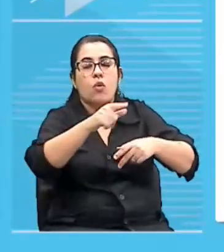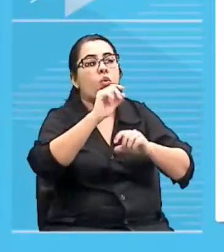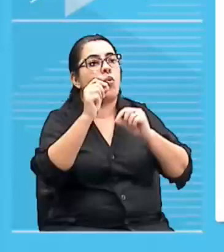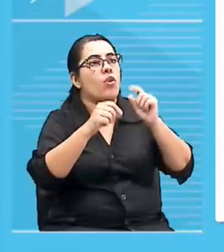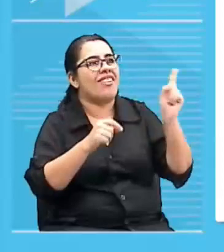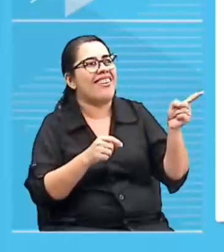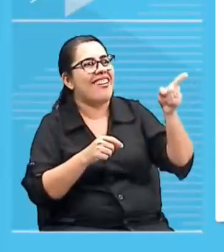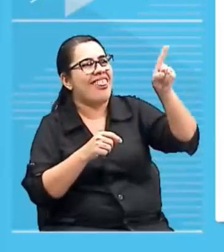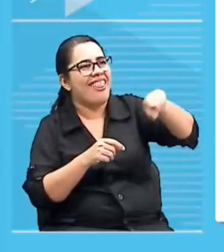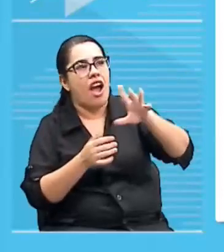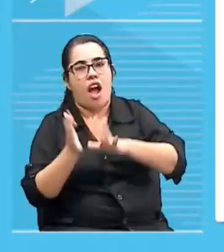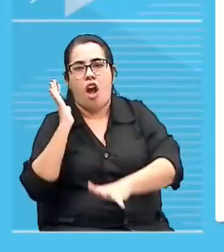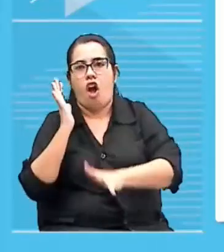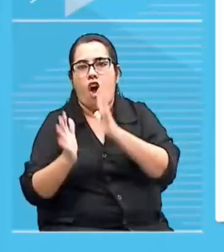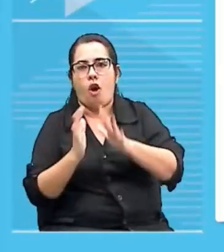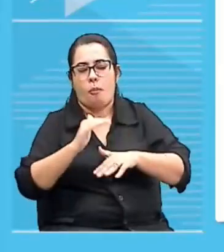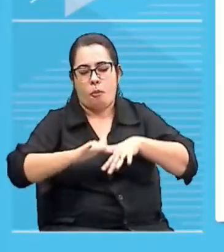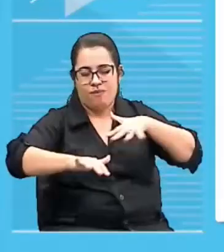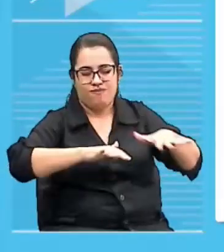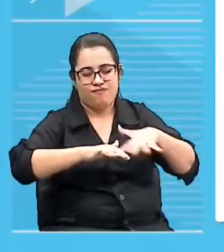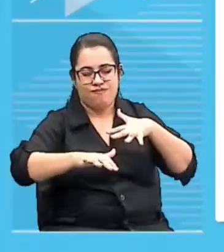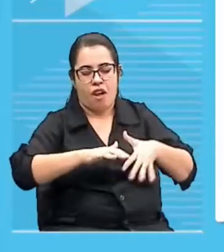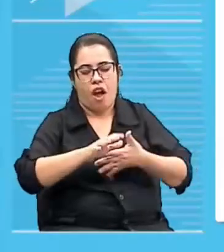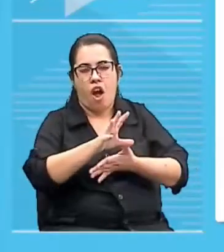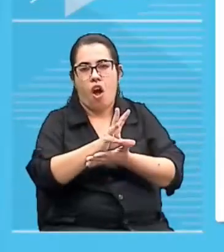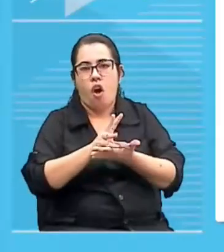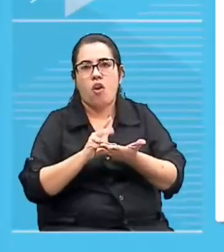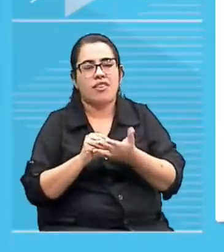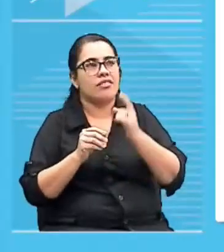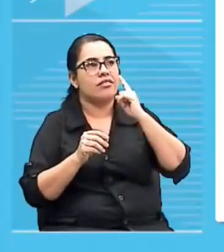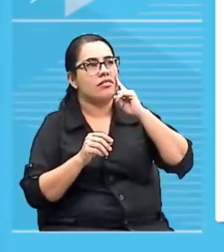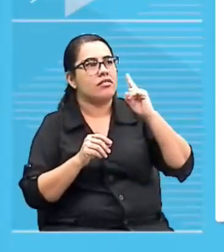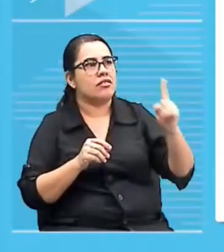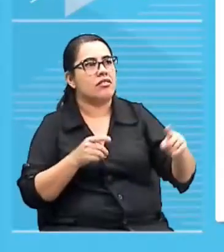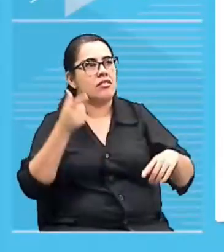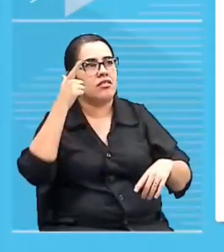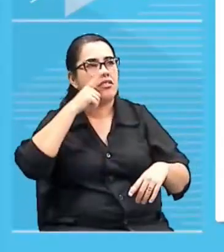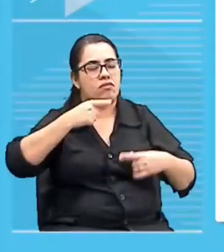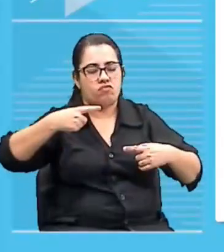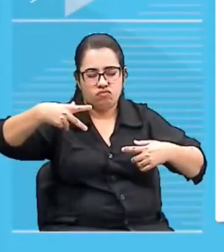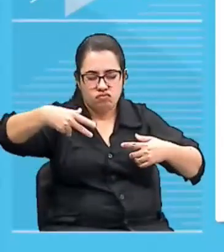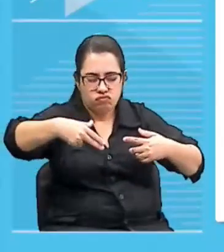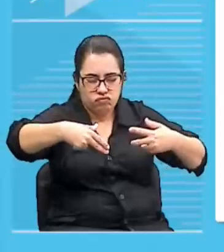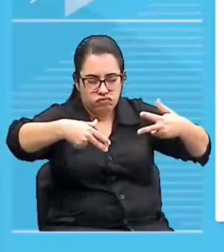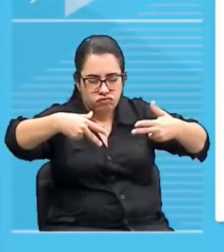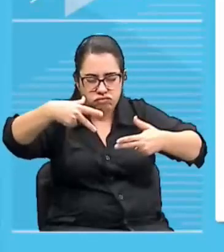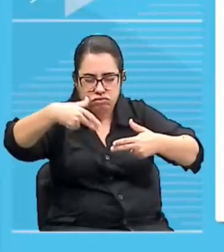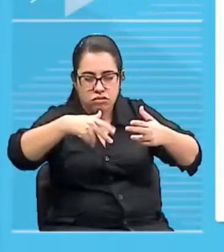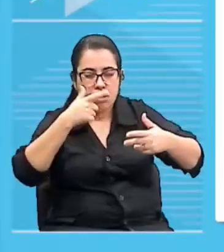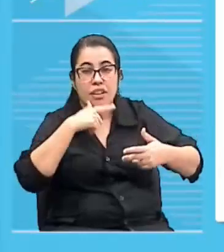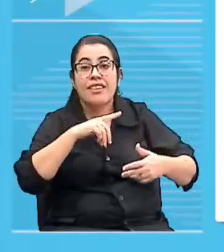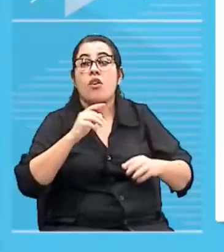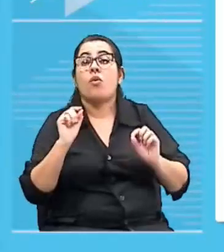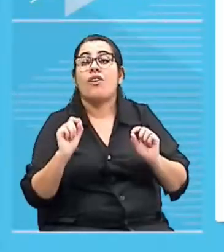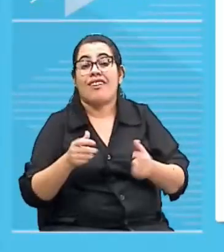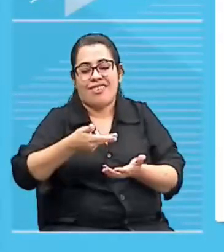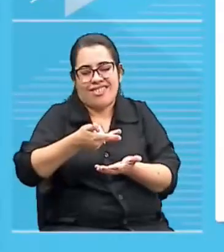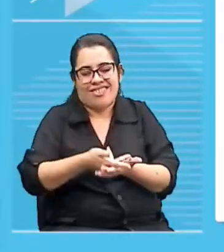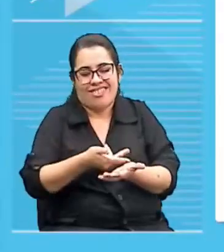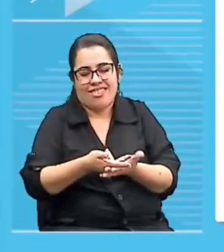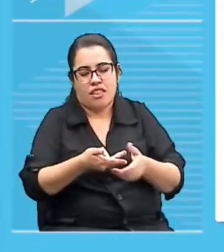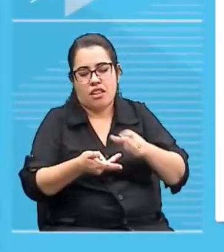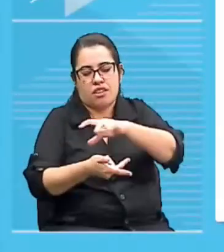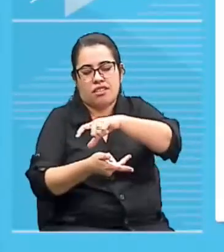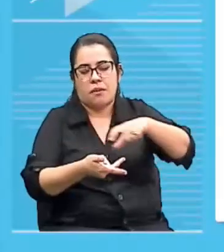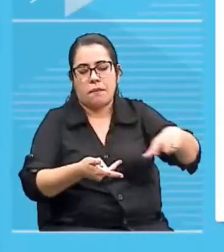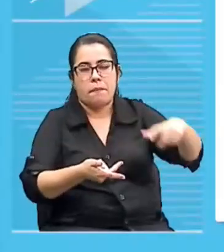se movimentando do outro lado, porque é o robô que está fazendo, por exemplo, os procedimentos no paciente.